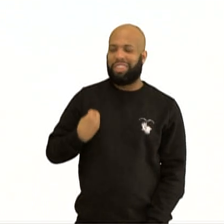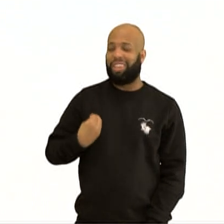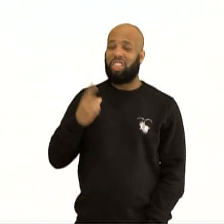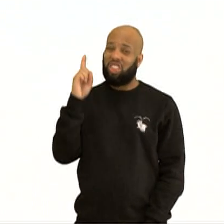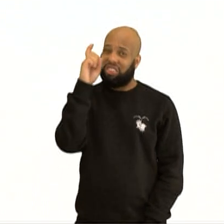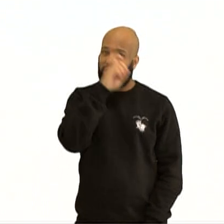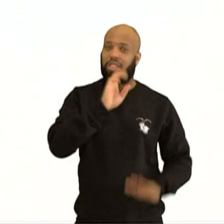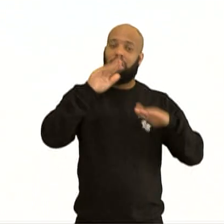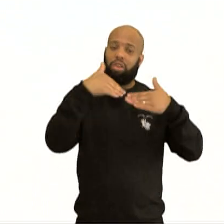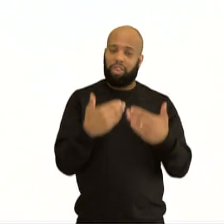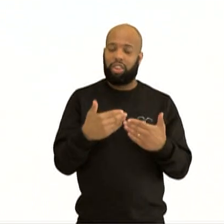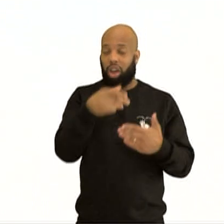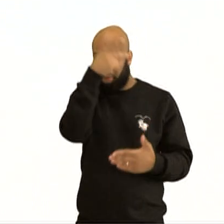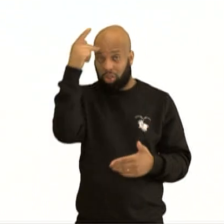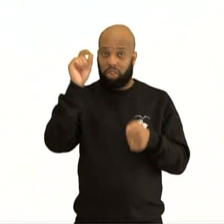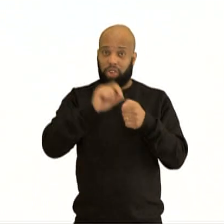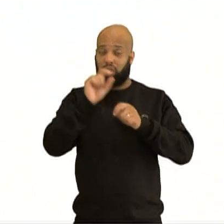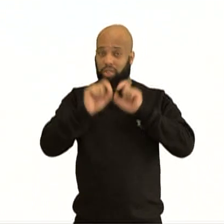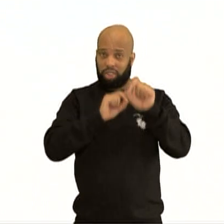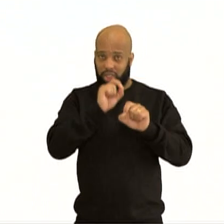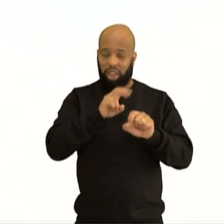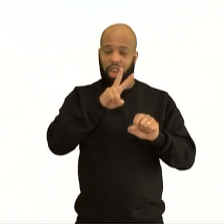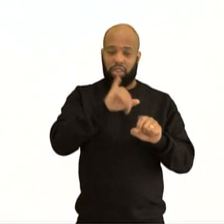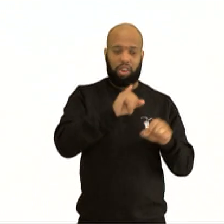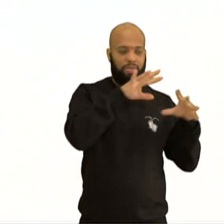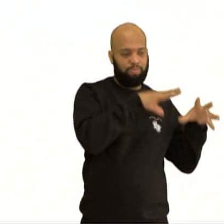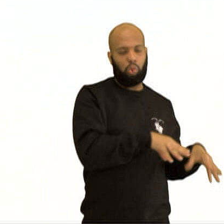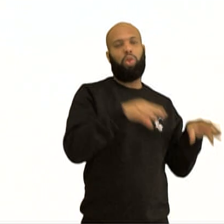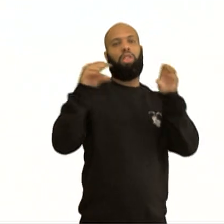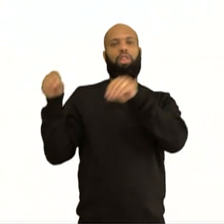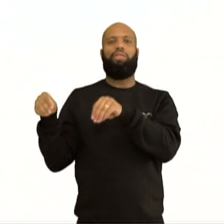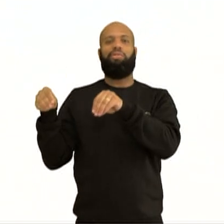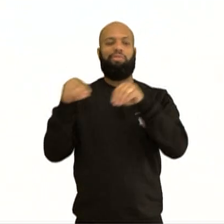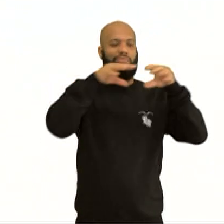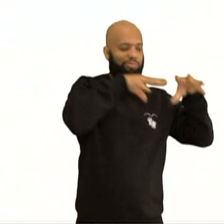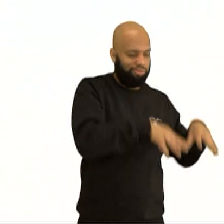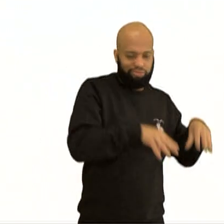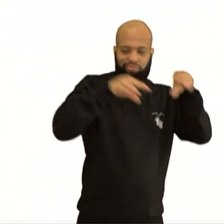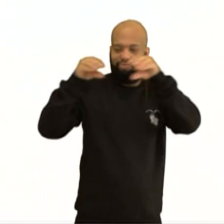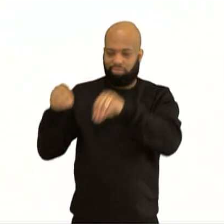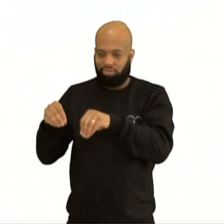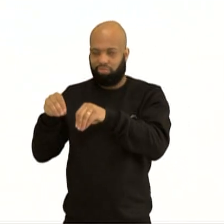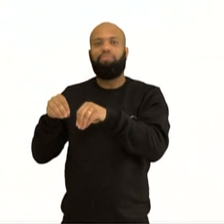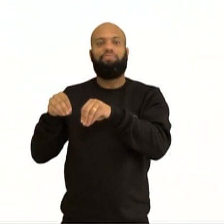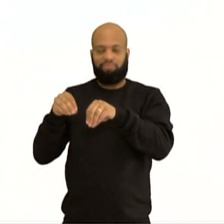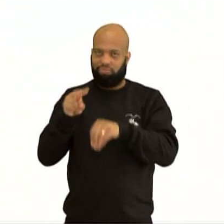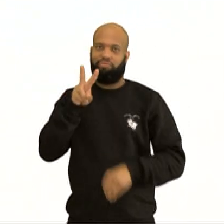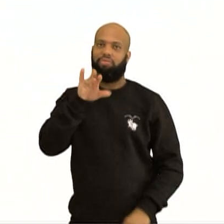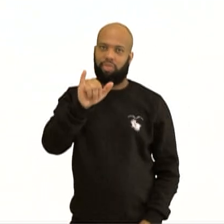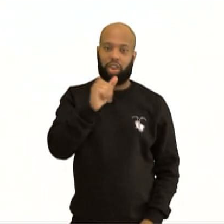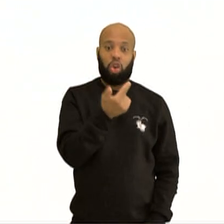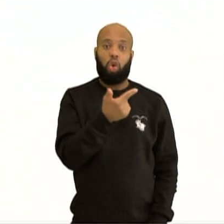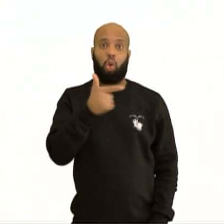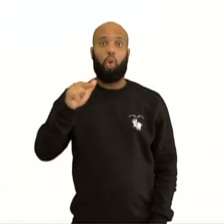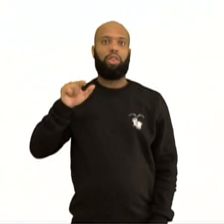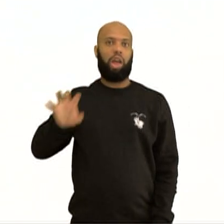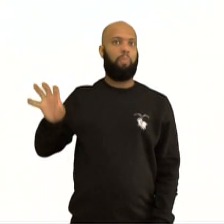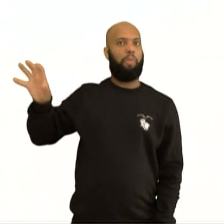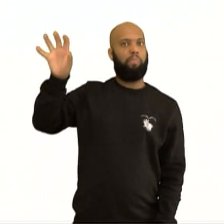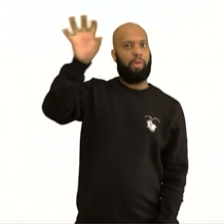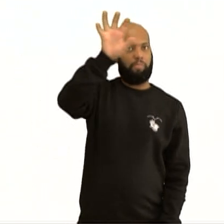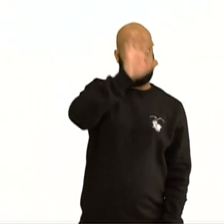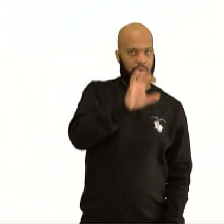difícil, normalmente o que essa pessoa vai fazer? Ela vai migrar. Ela vai se deslocar para outra parte